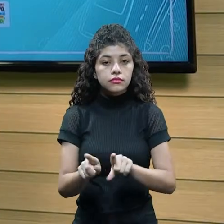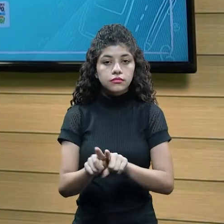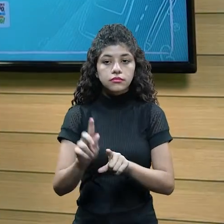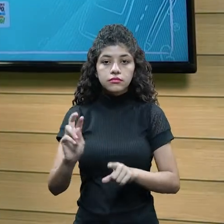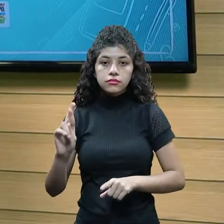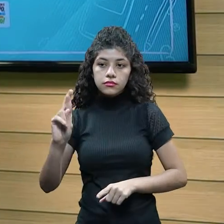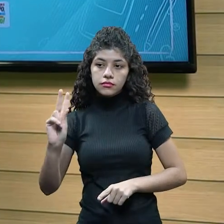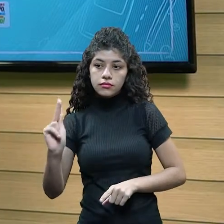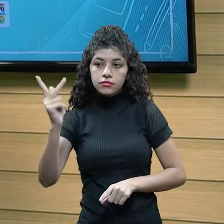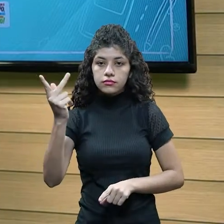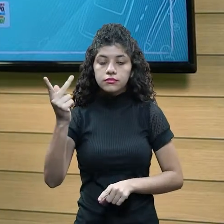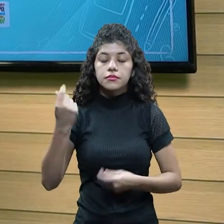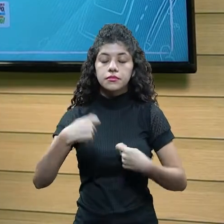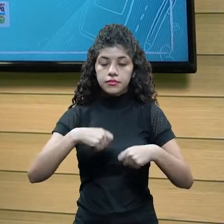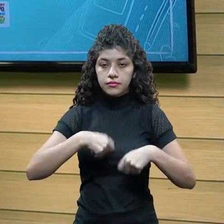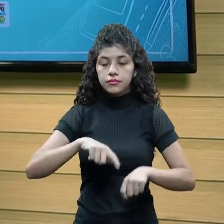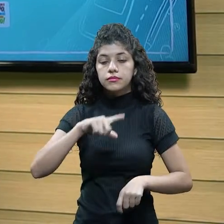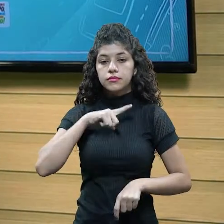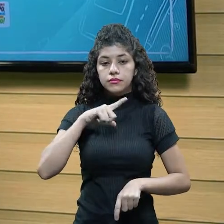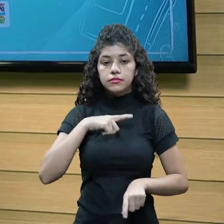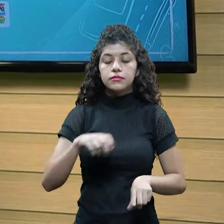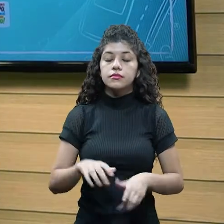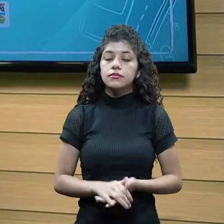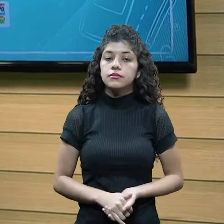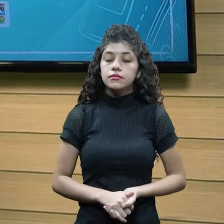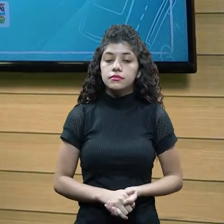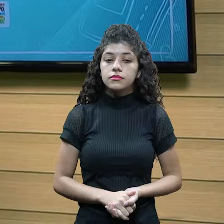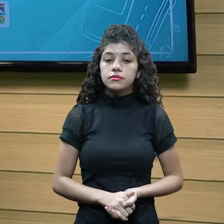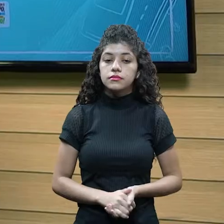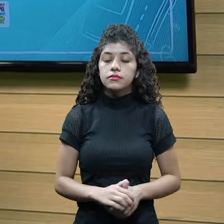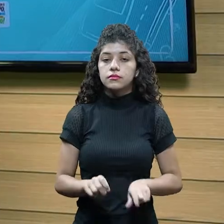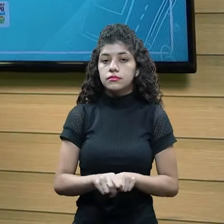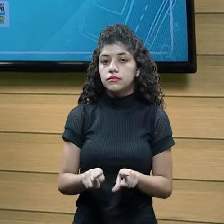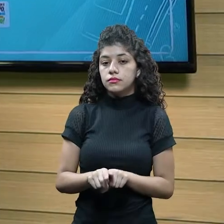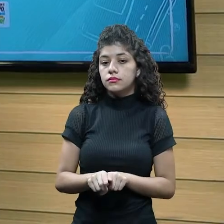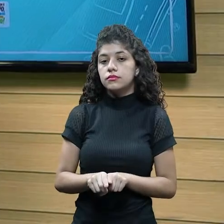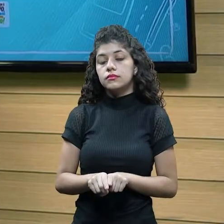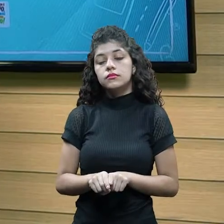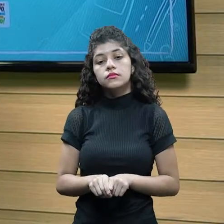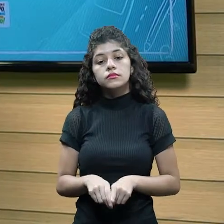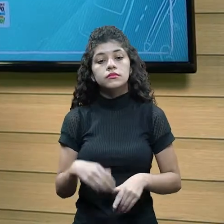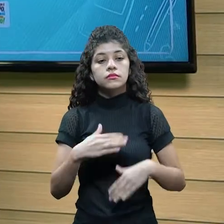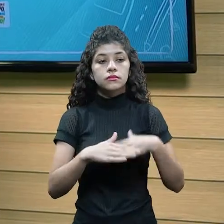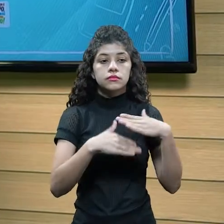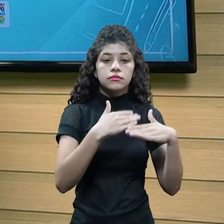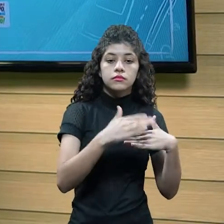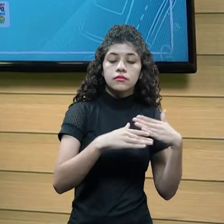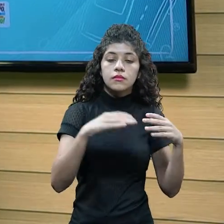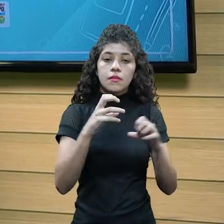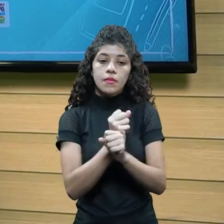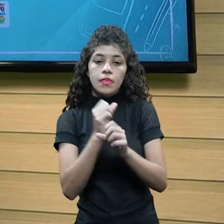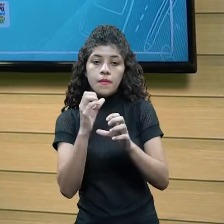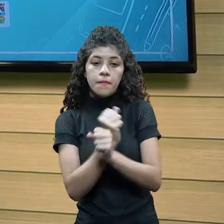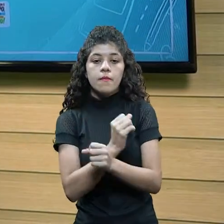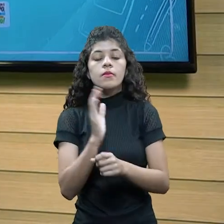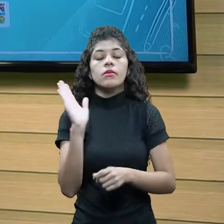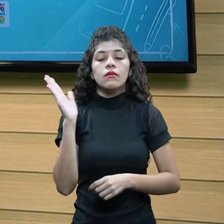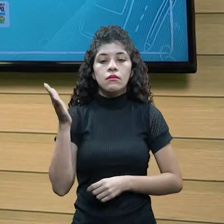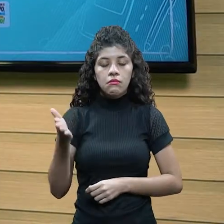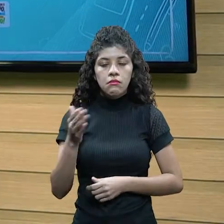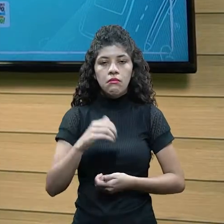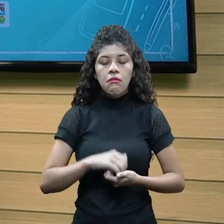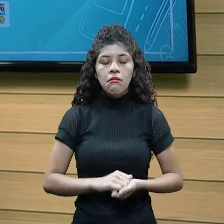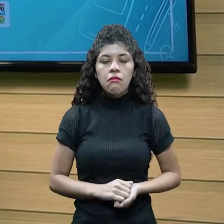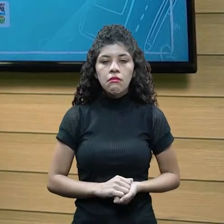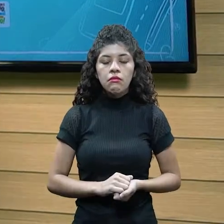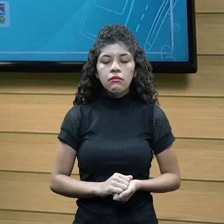é necessário, lembrando que a gente já falou um pouquinho de departamento pessoal, lá você vai desenvolver alguns cálculos, cálculo de fração, cálculo de porcentagem, de